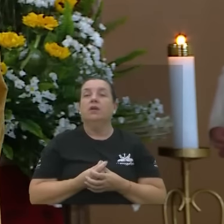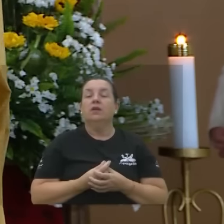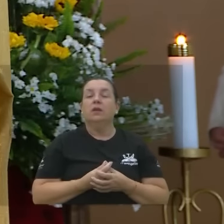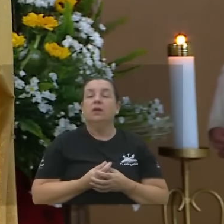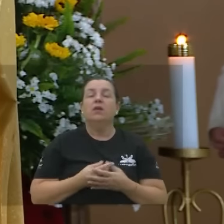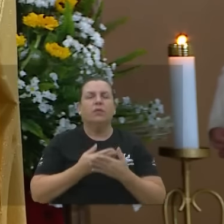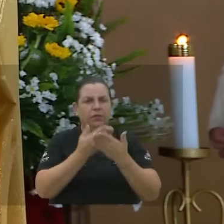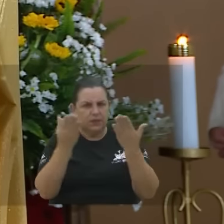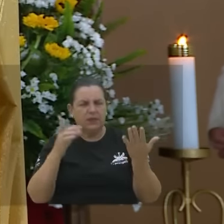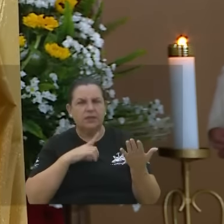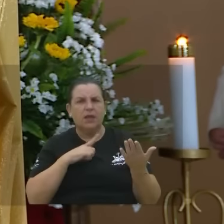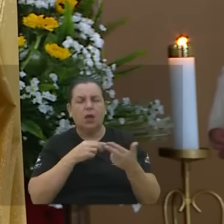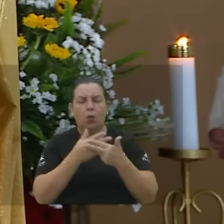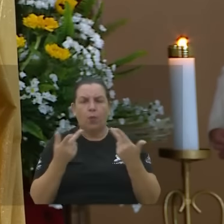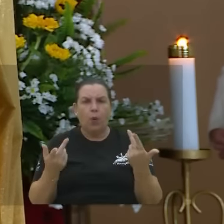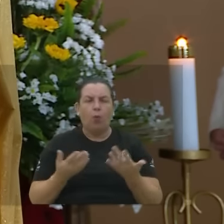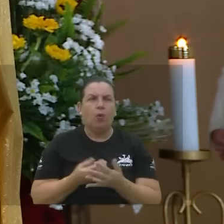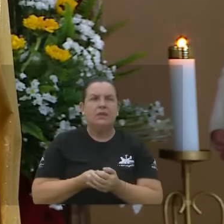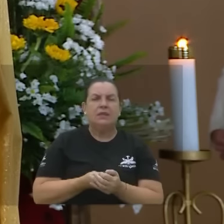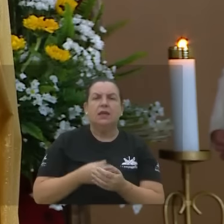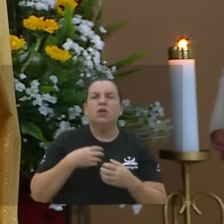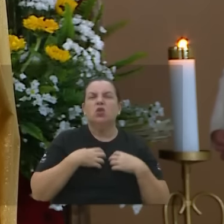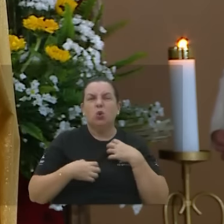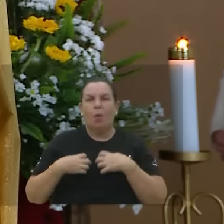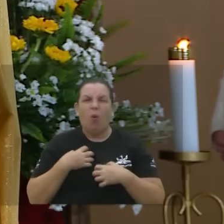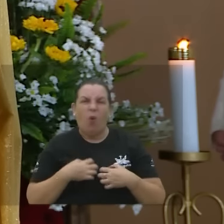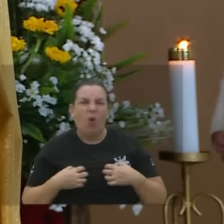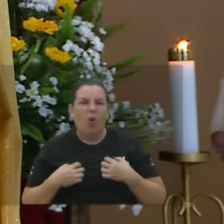uma situação, algo que te incomoda.